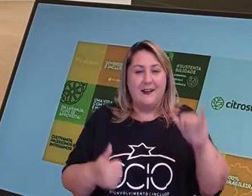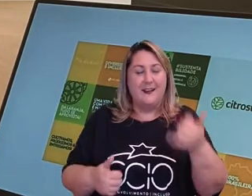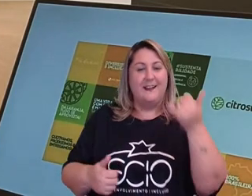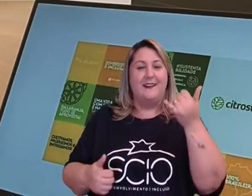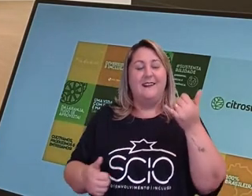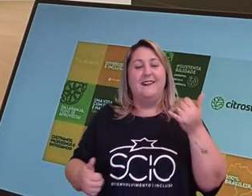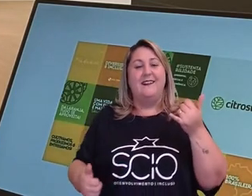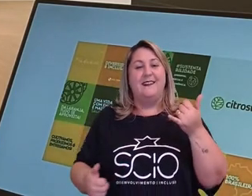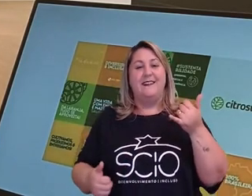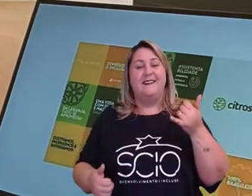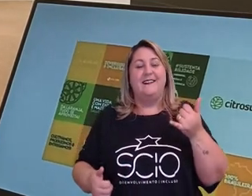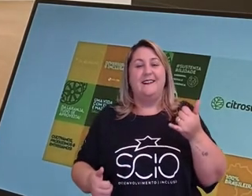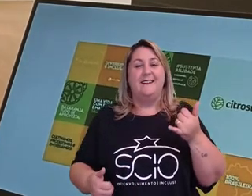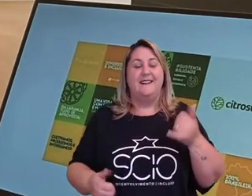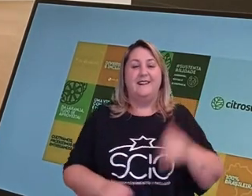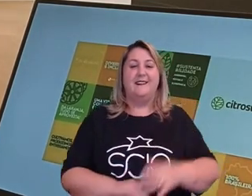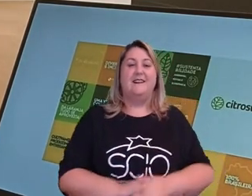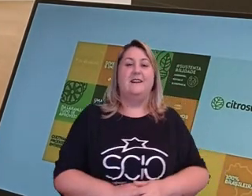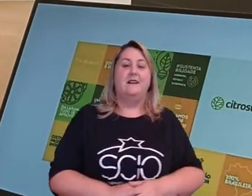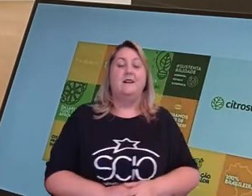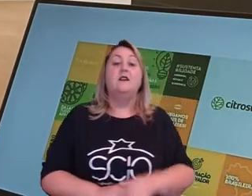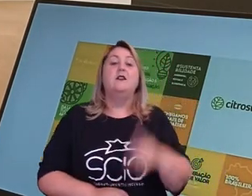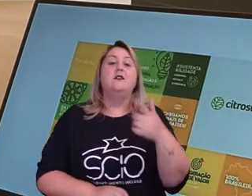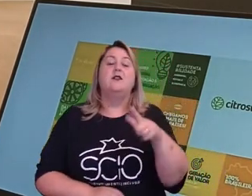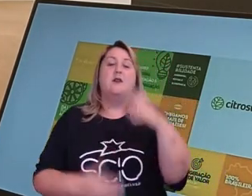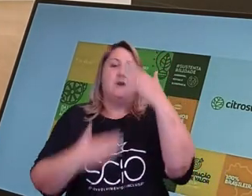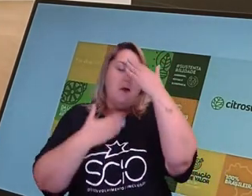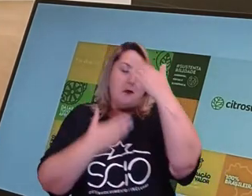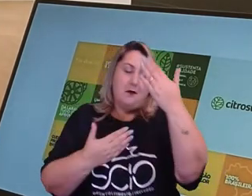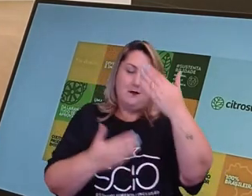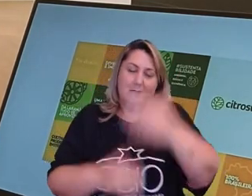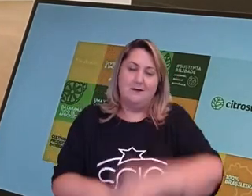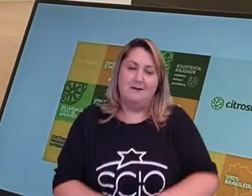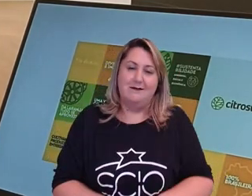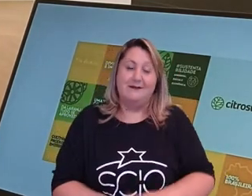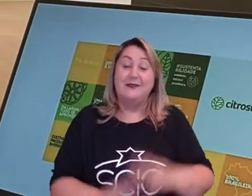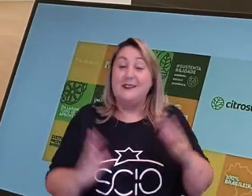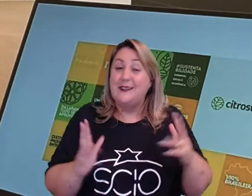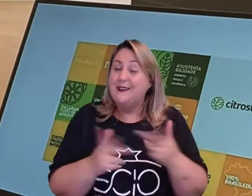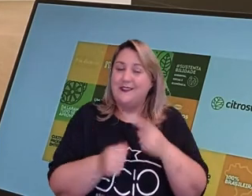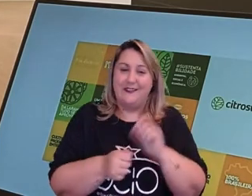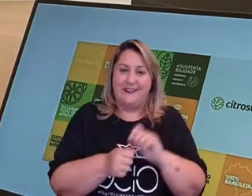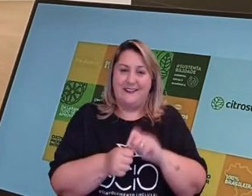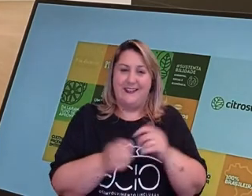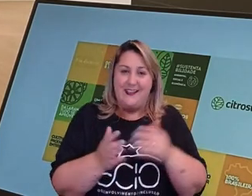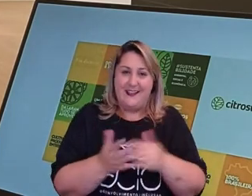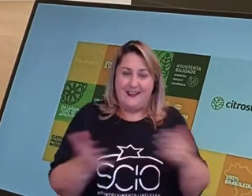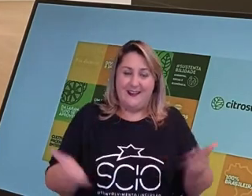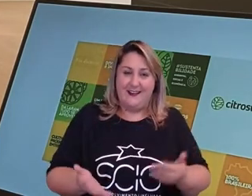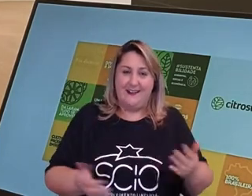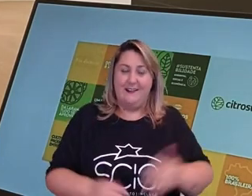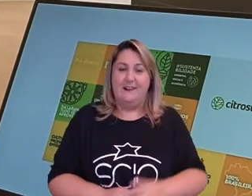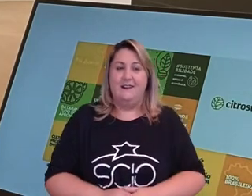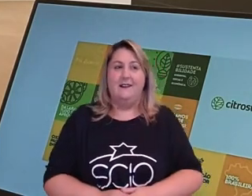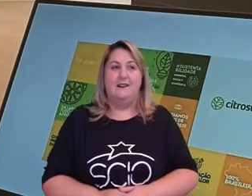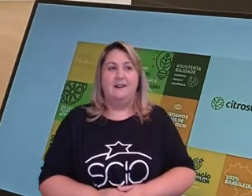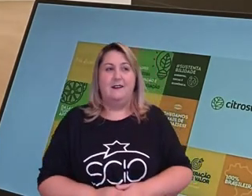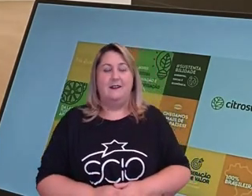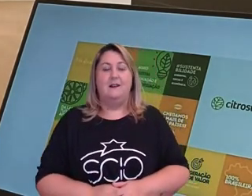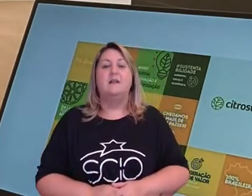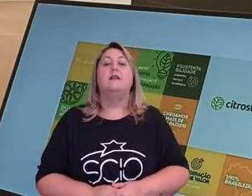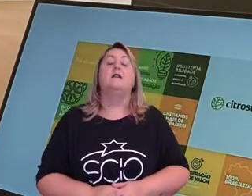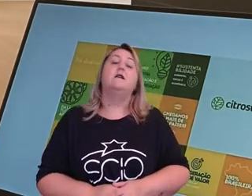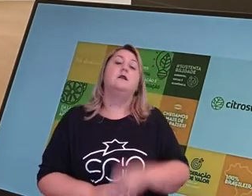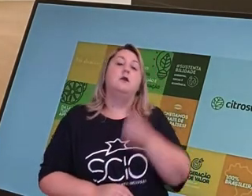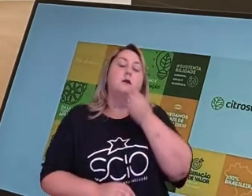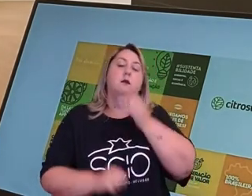show, as interações e, novamente, muito obrigado por tudo que vocês têm feito até aqui. Para, acima de tudo, assim como o